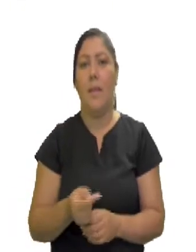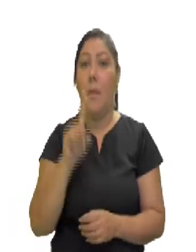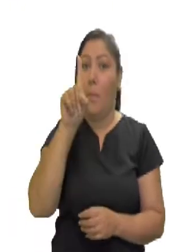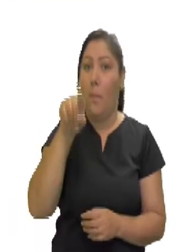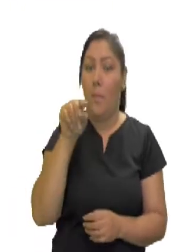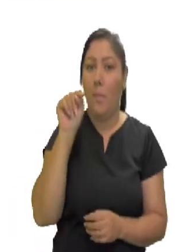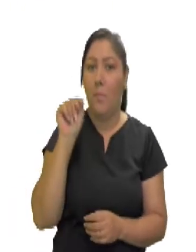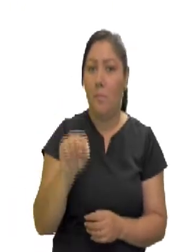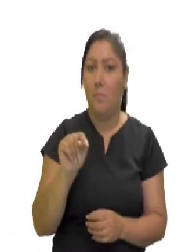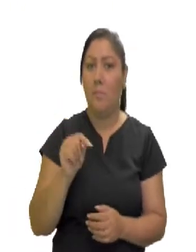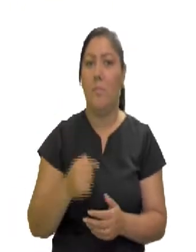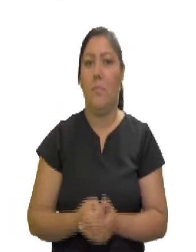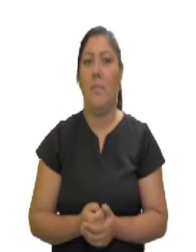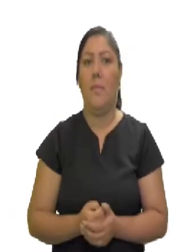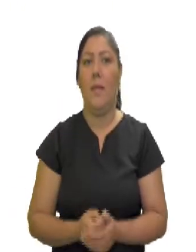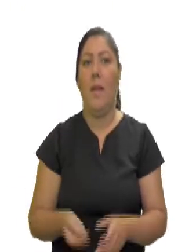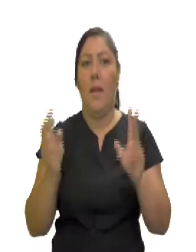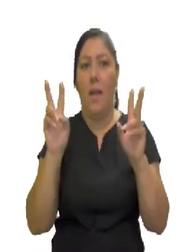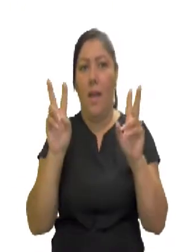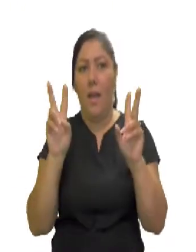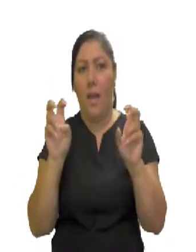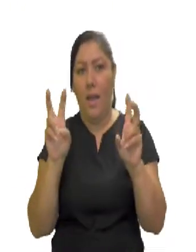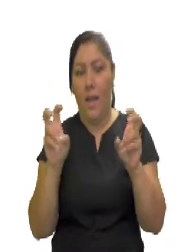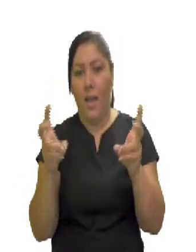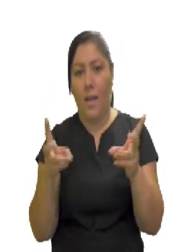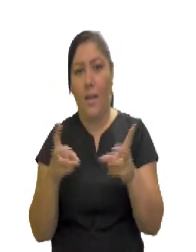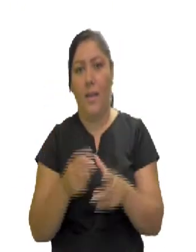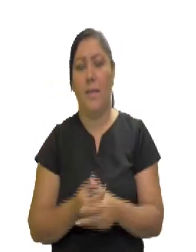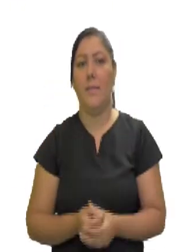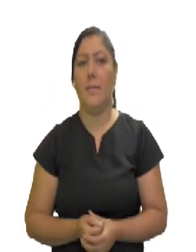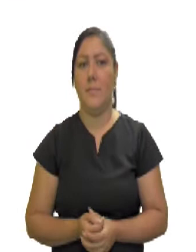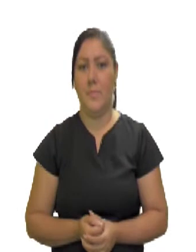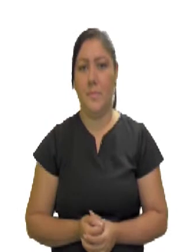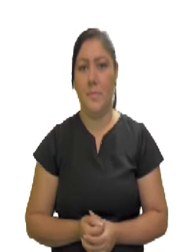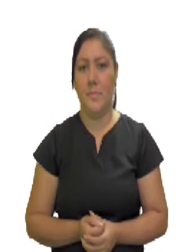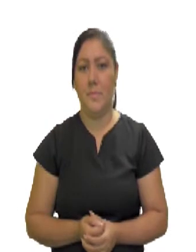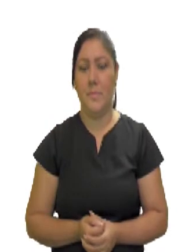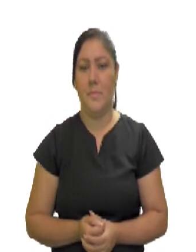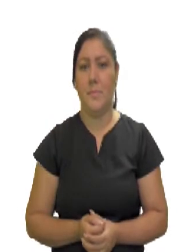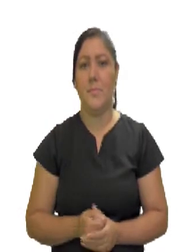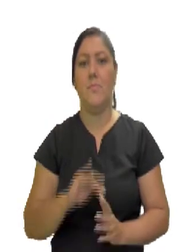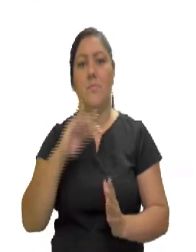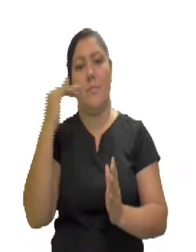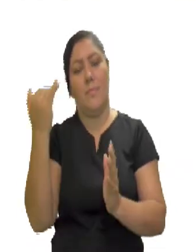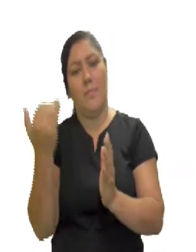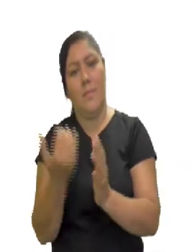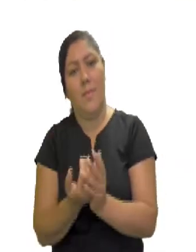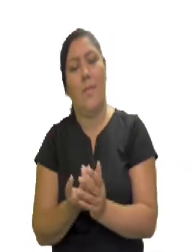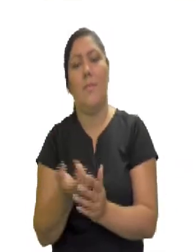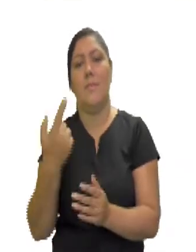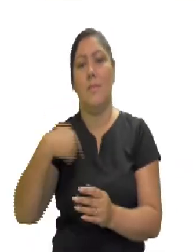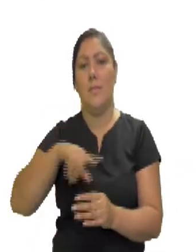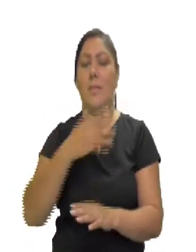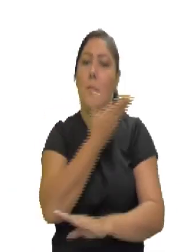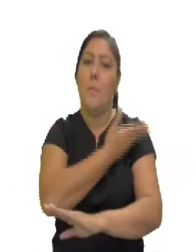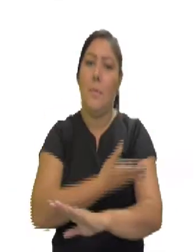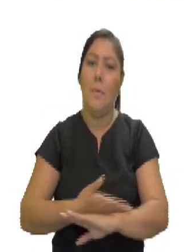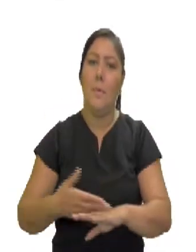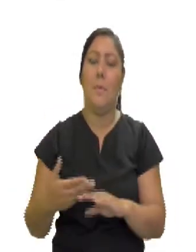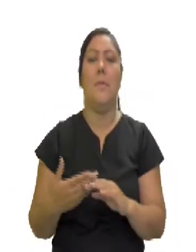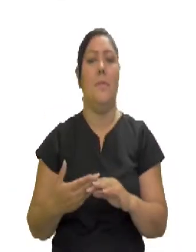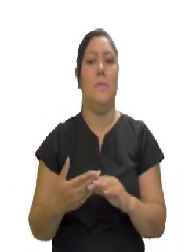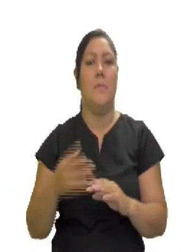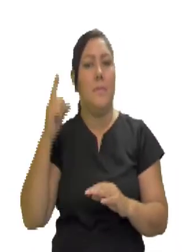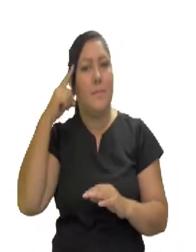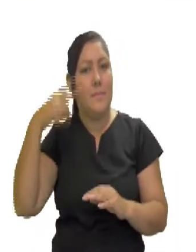exclamação, aspas, são os sinais de pontuação que a gente está acostumado a lidar